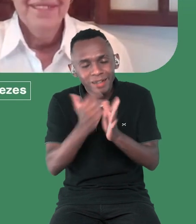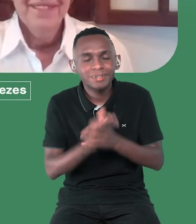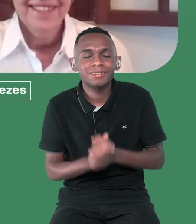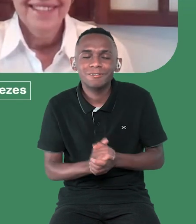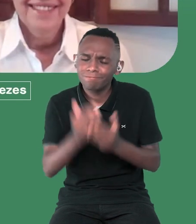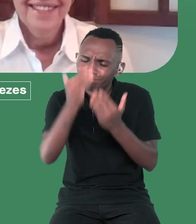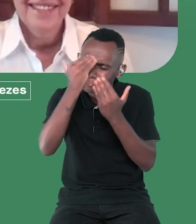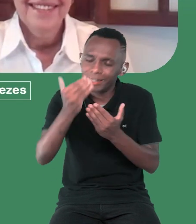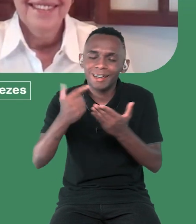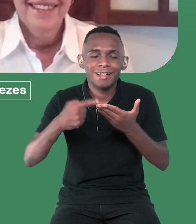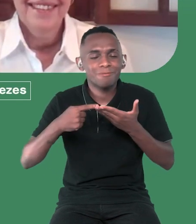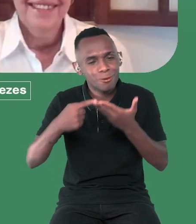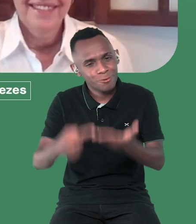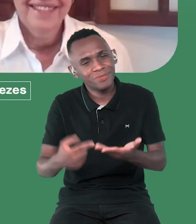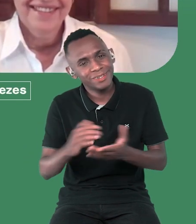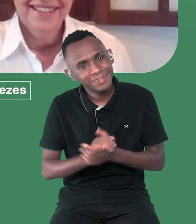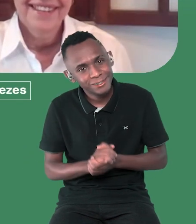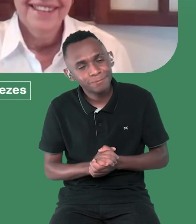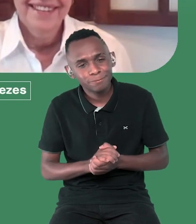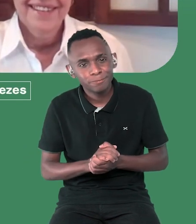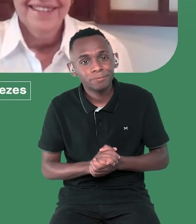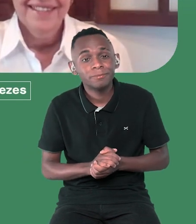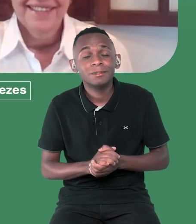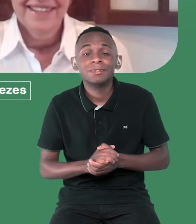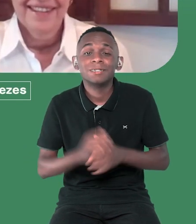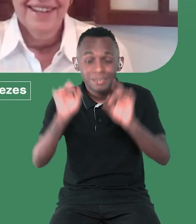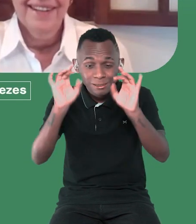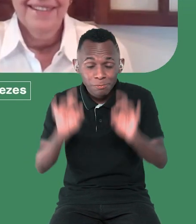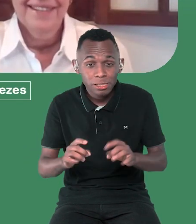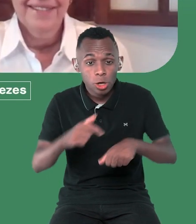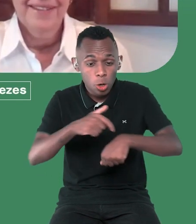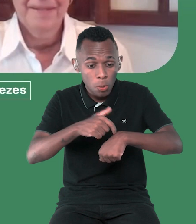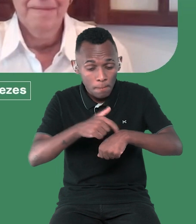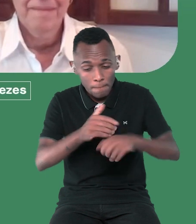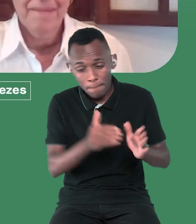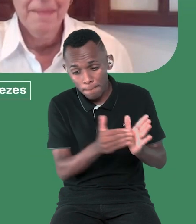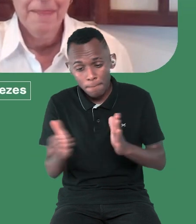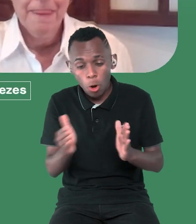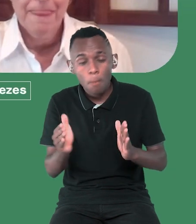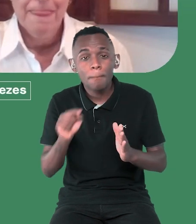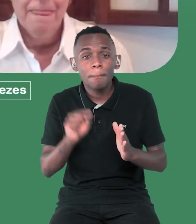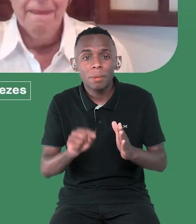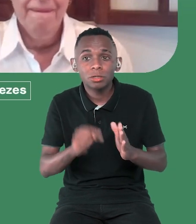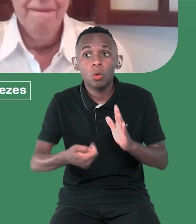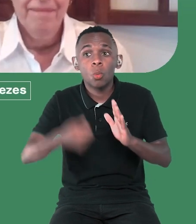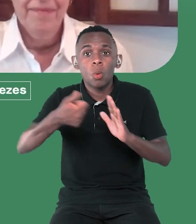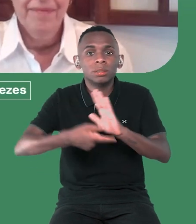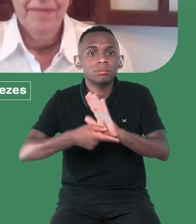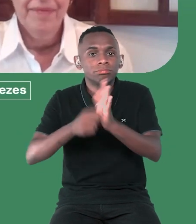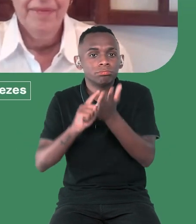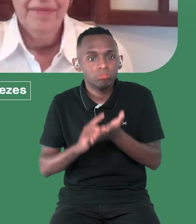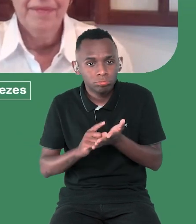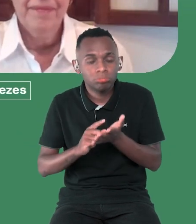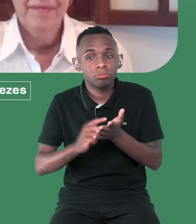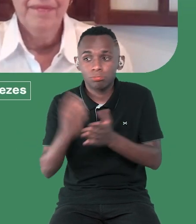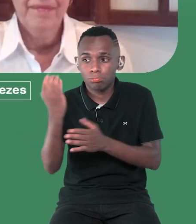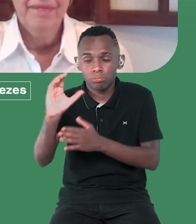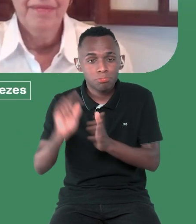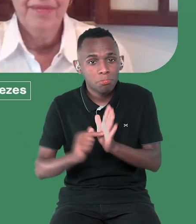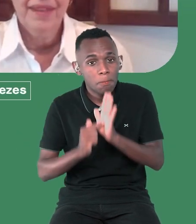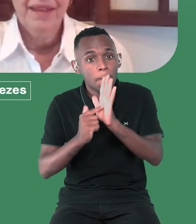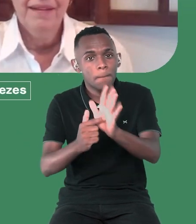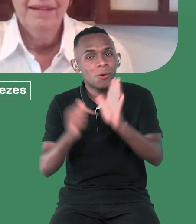Exatamente. Muito obrigada pelo convite, em especial nesse momento que a gente está à véspera de um